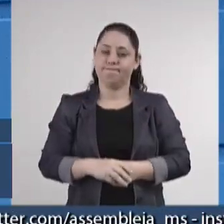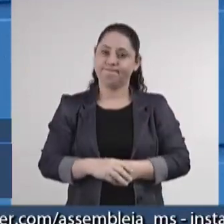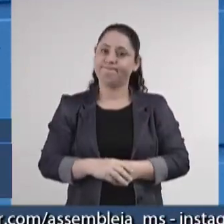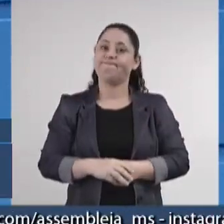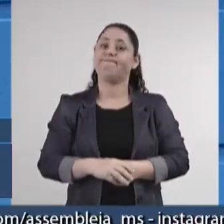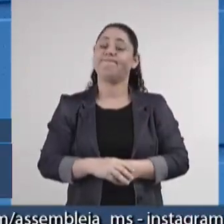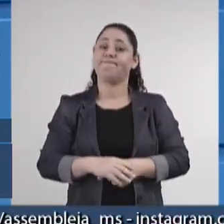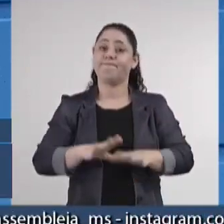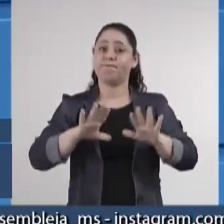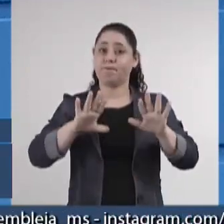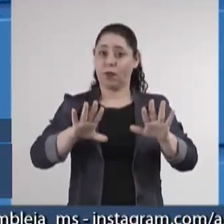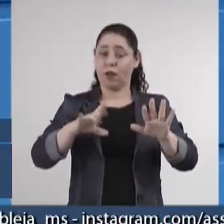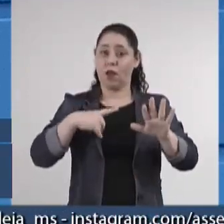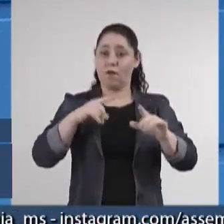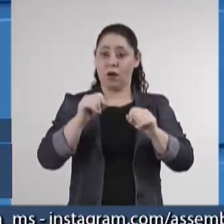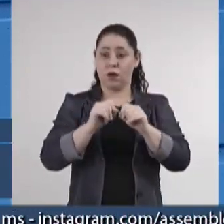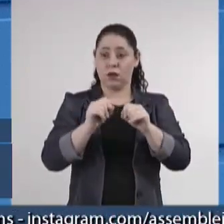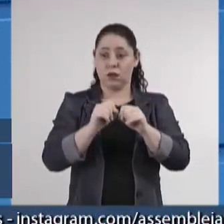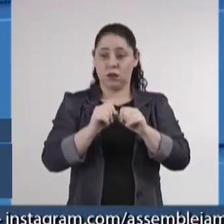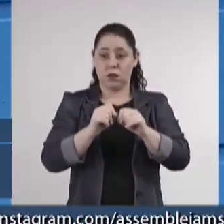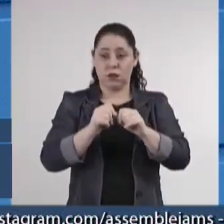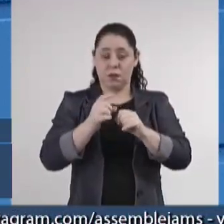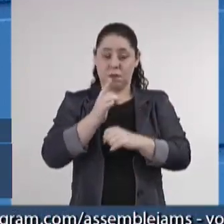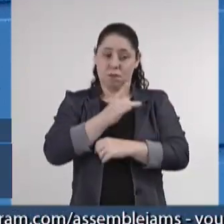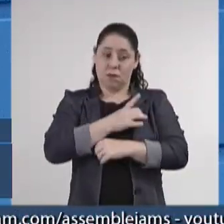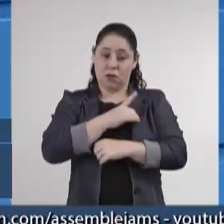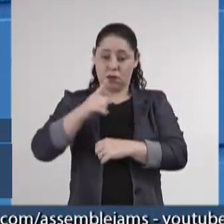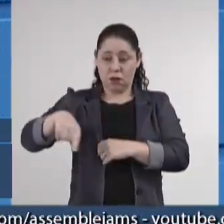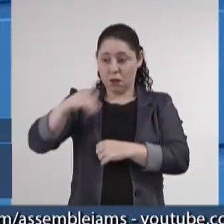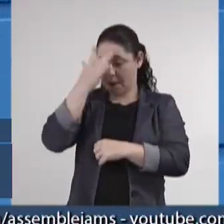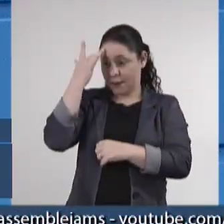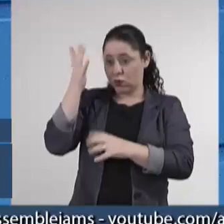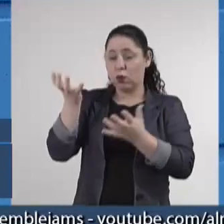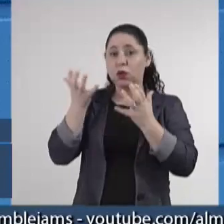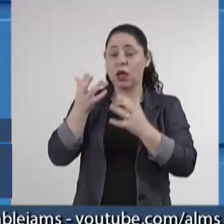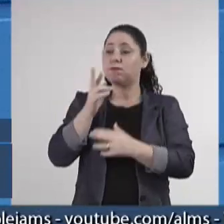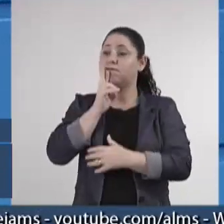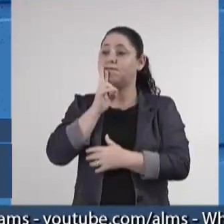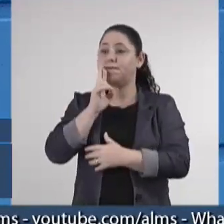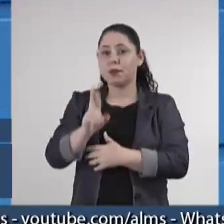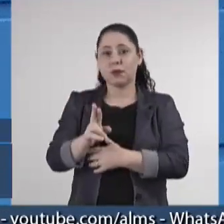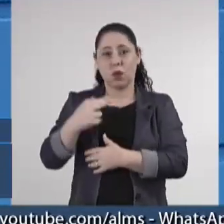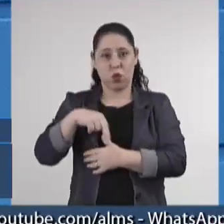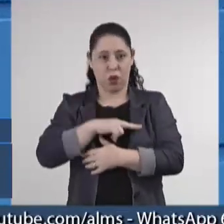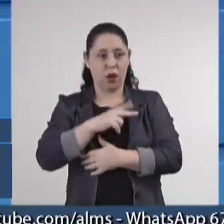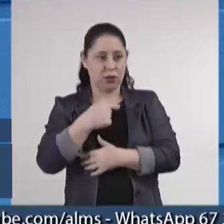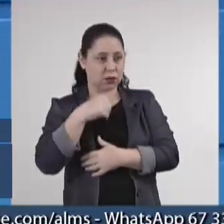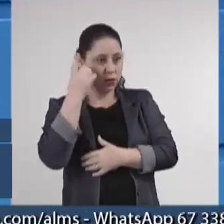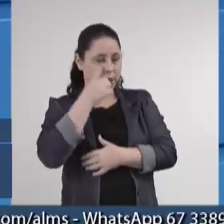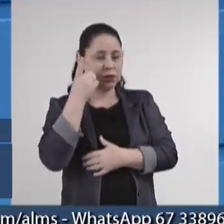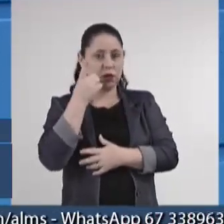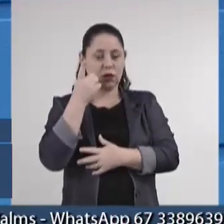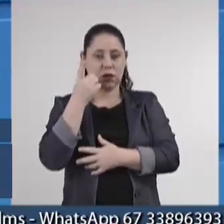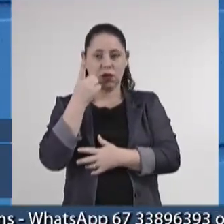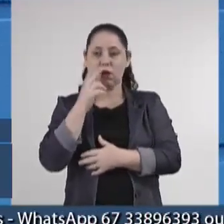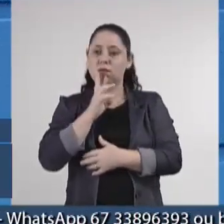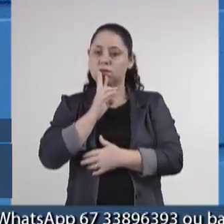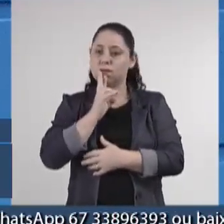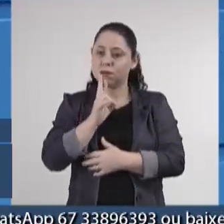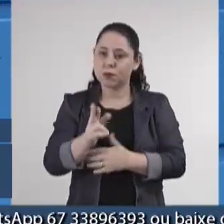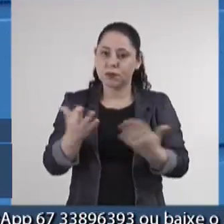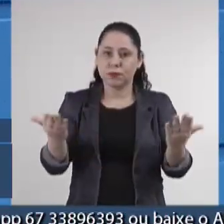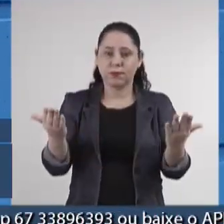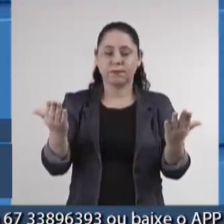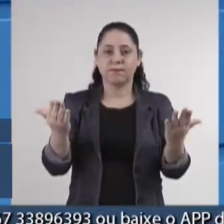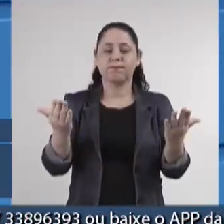Além de causar uma insegurança para essas pessoas que querem uma resposta da gente, que querem um retorno desta